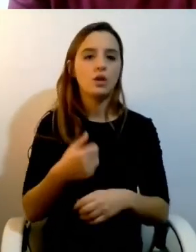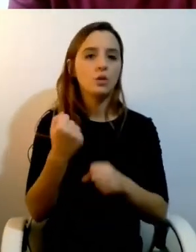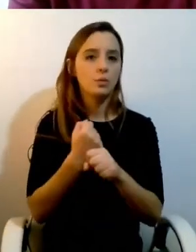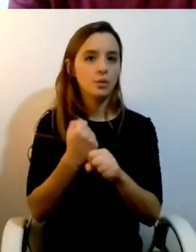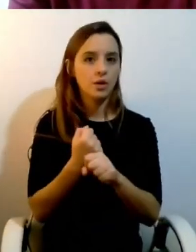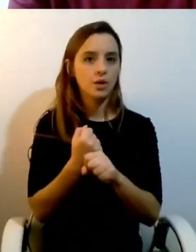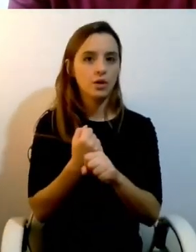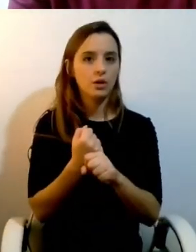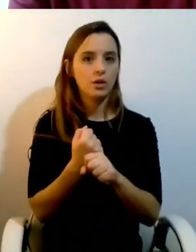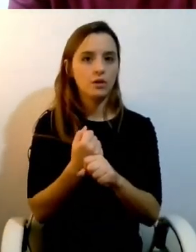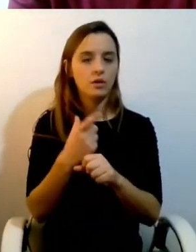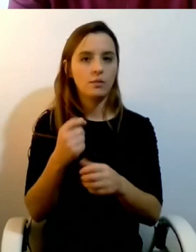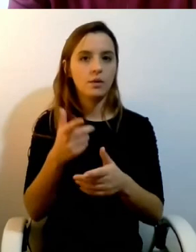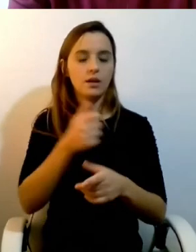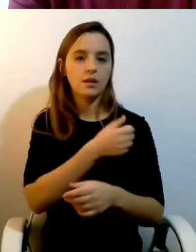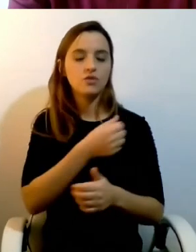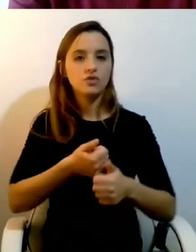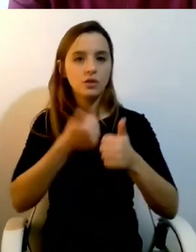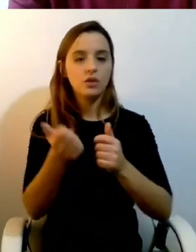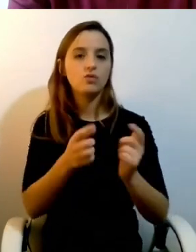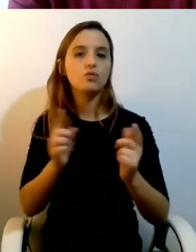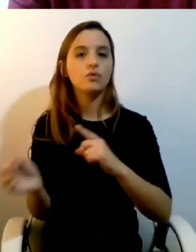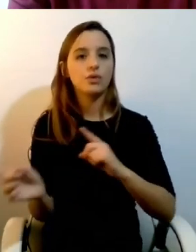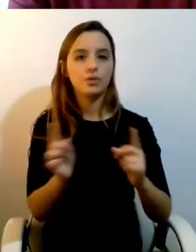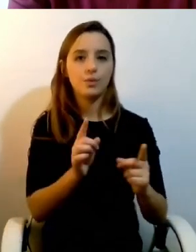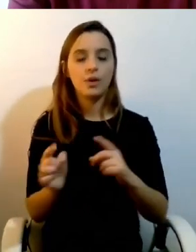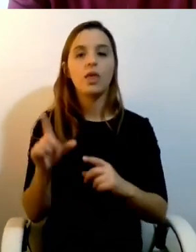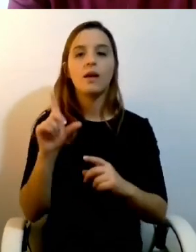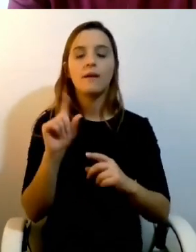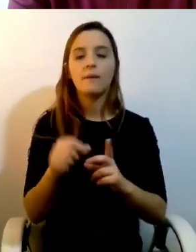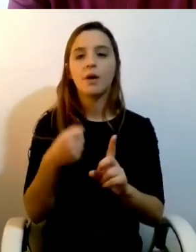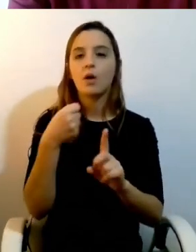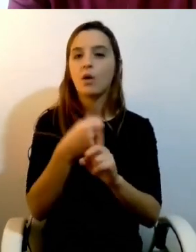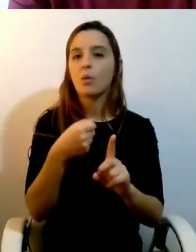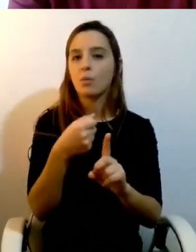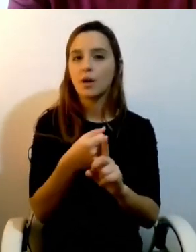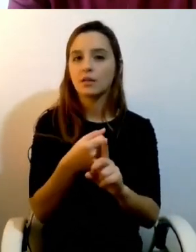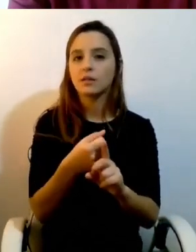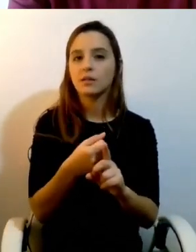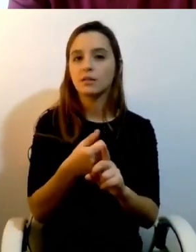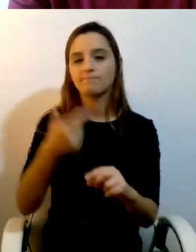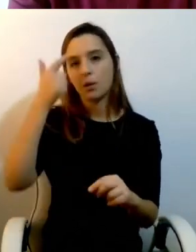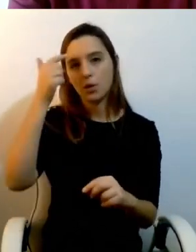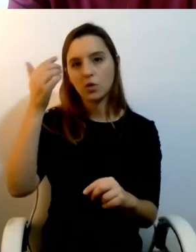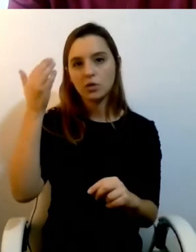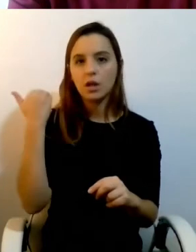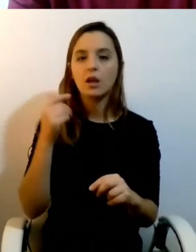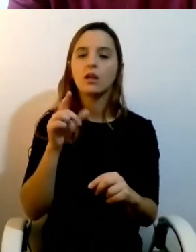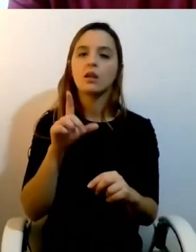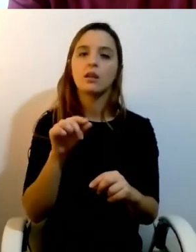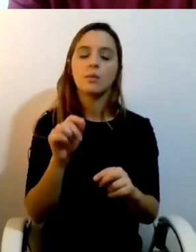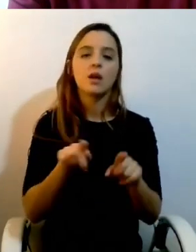fruição das cidades e dos transportes, como no combate aos preconceitos e políticas assistencialistas e